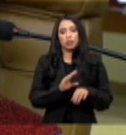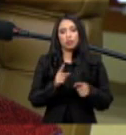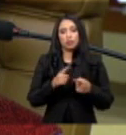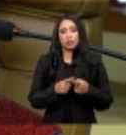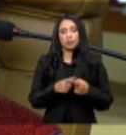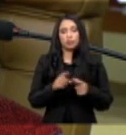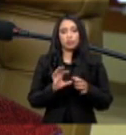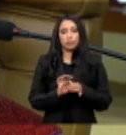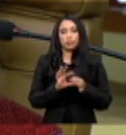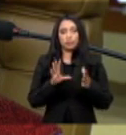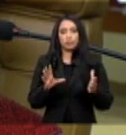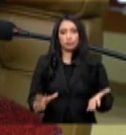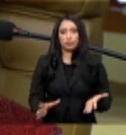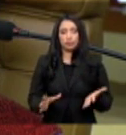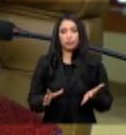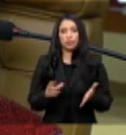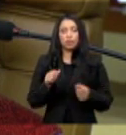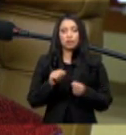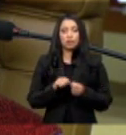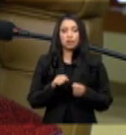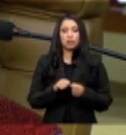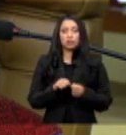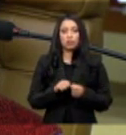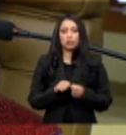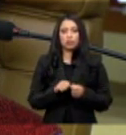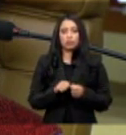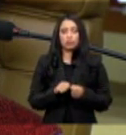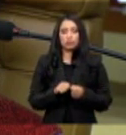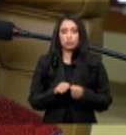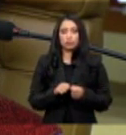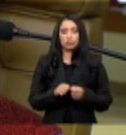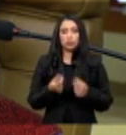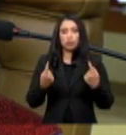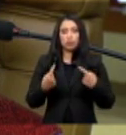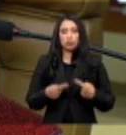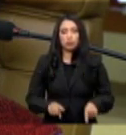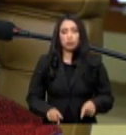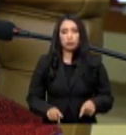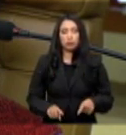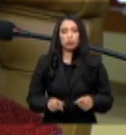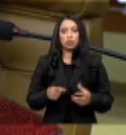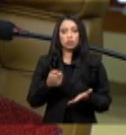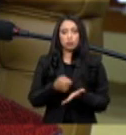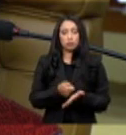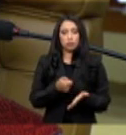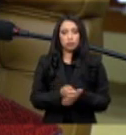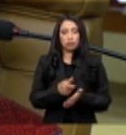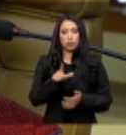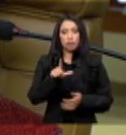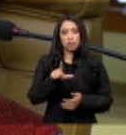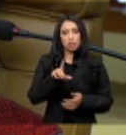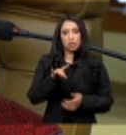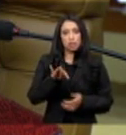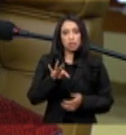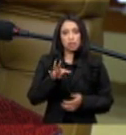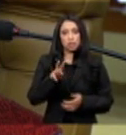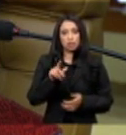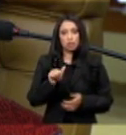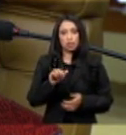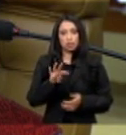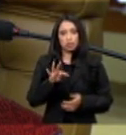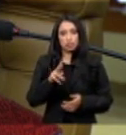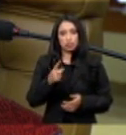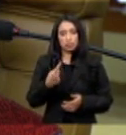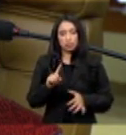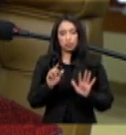que a concessionária faça investimentos em malhas de interesse da União viola duplamente o dever de licitação imposto. Essa nova